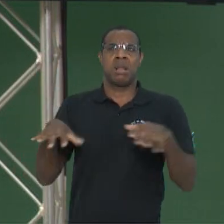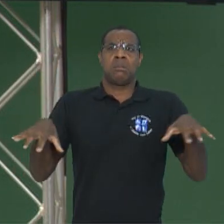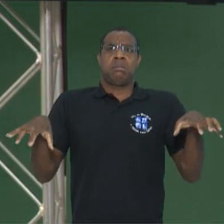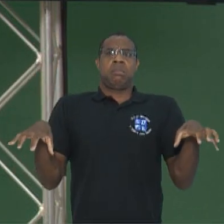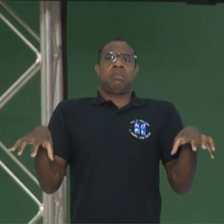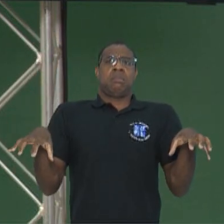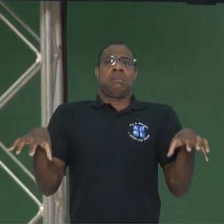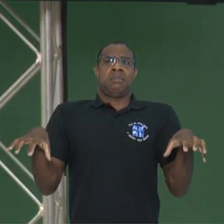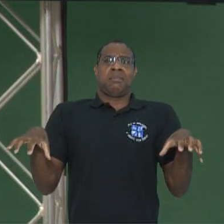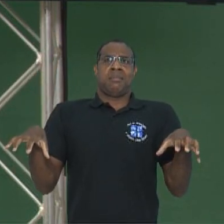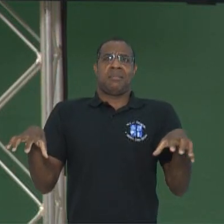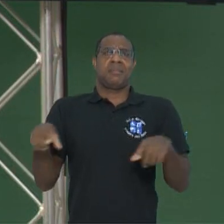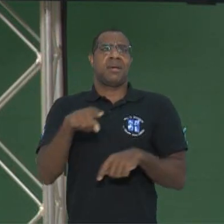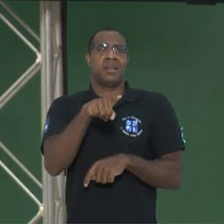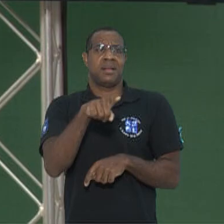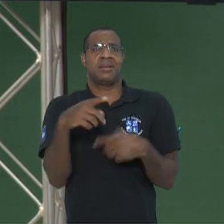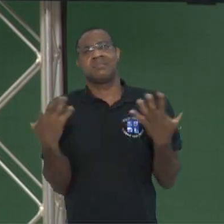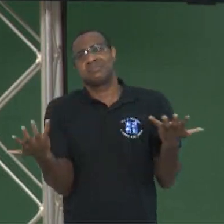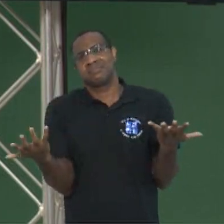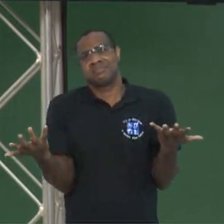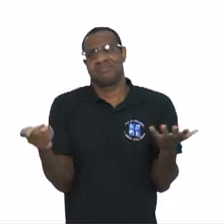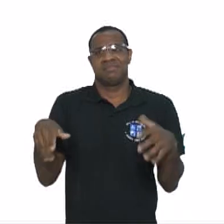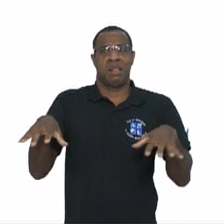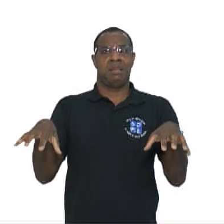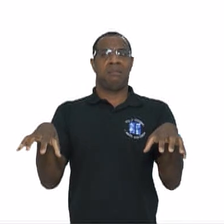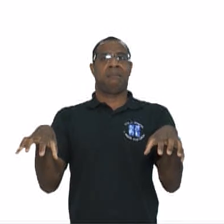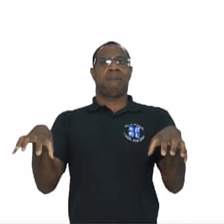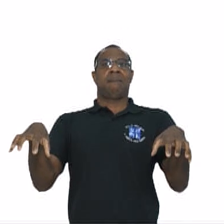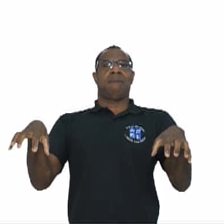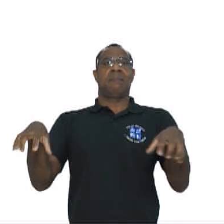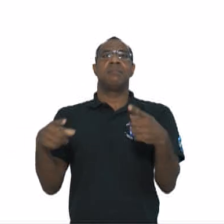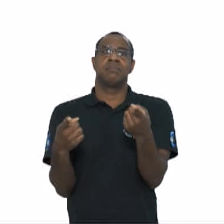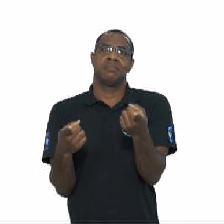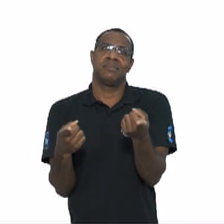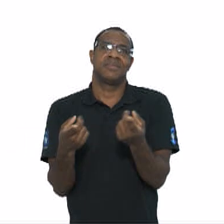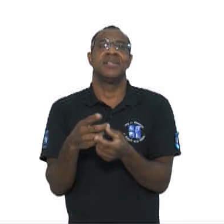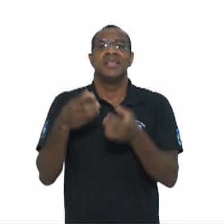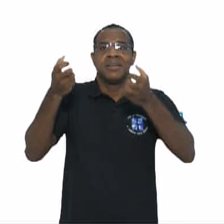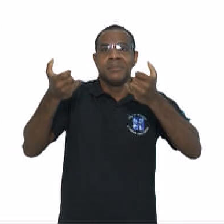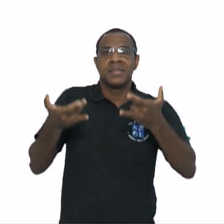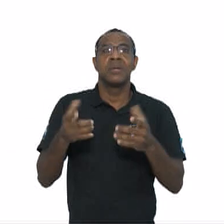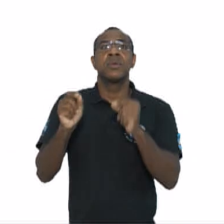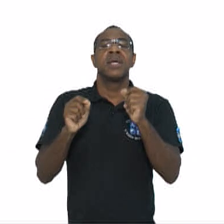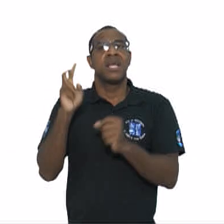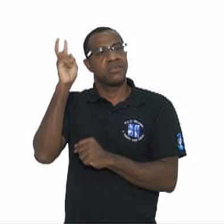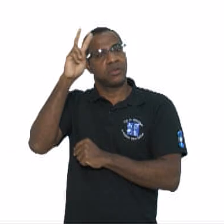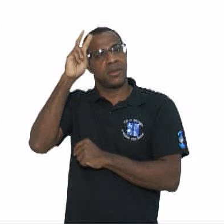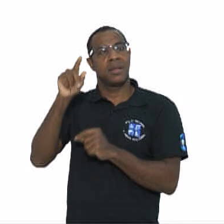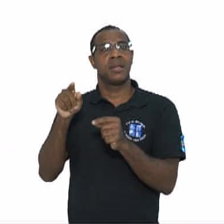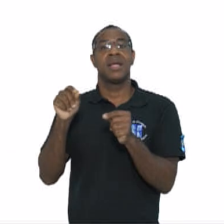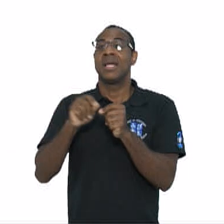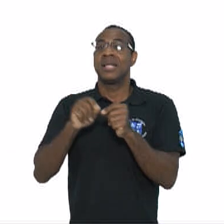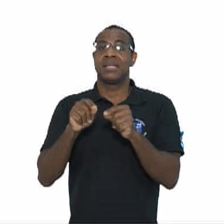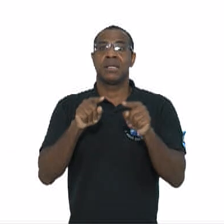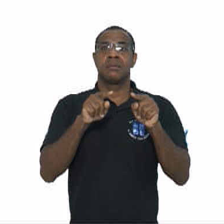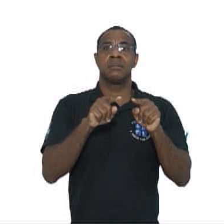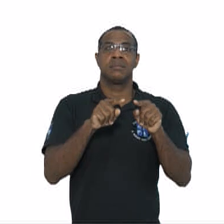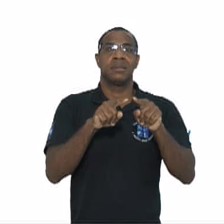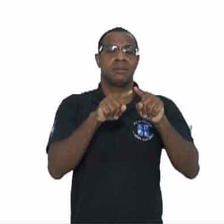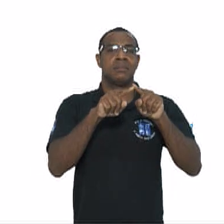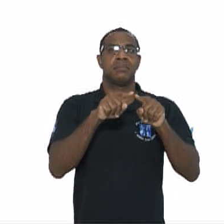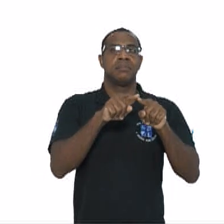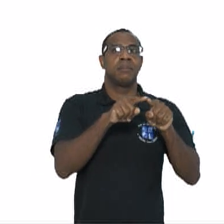pontos turísticos mais visitados do mundo aí, quando se fala em história. Atrás nós temos as famosas pirâmides de